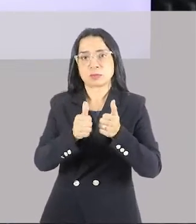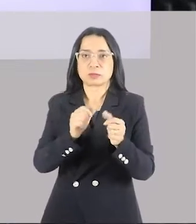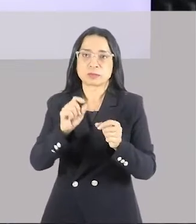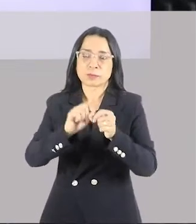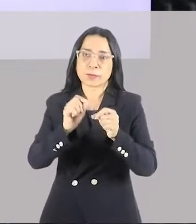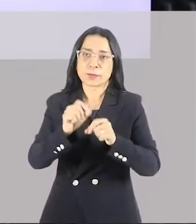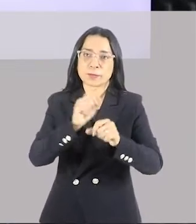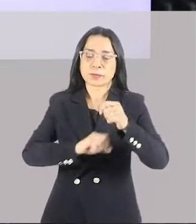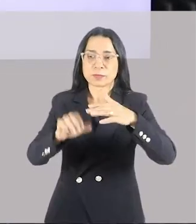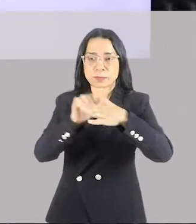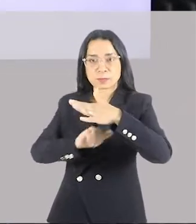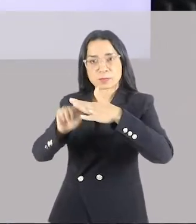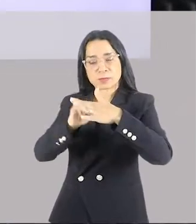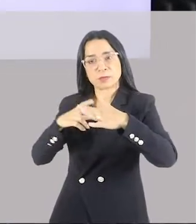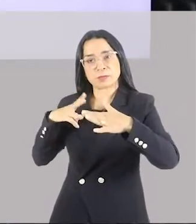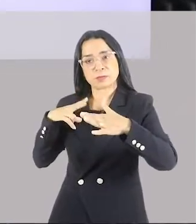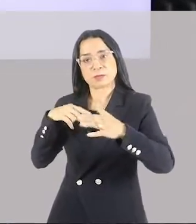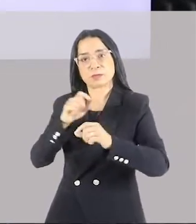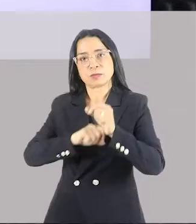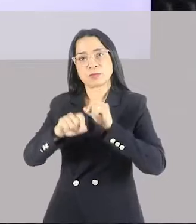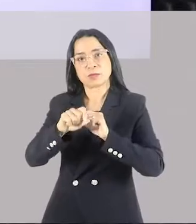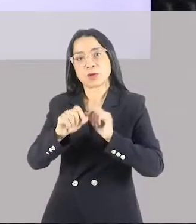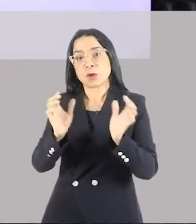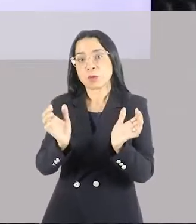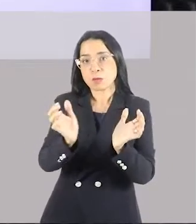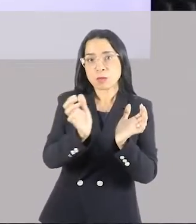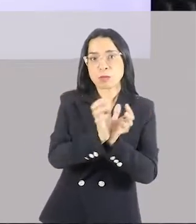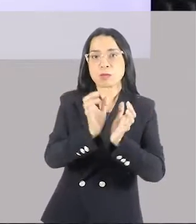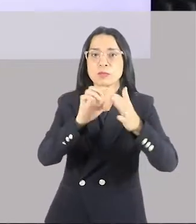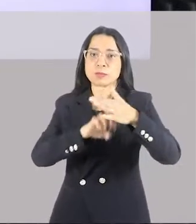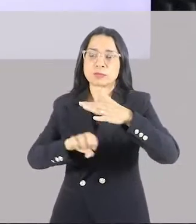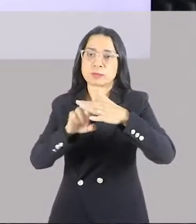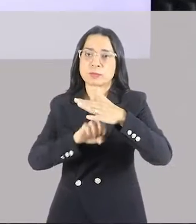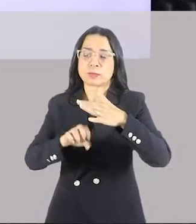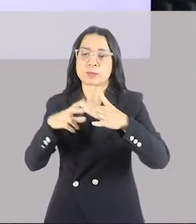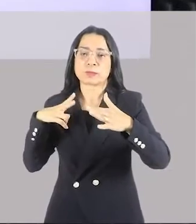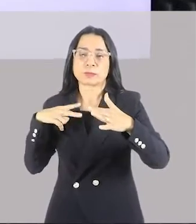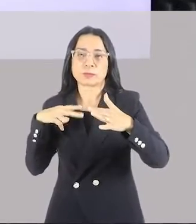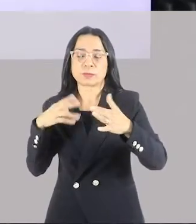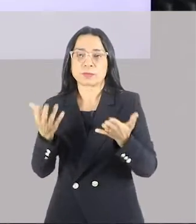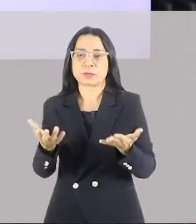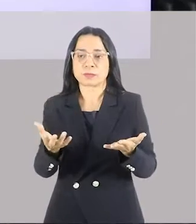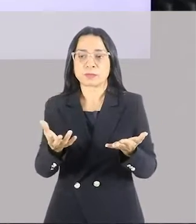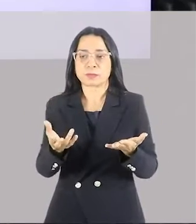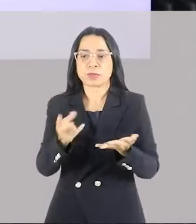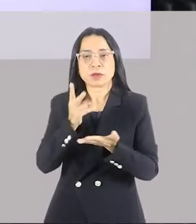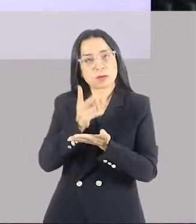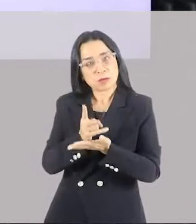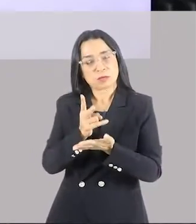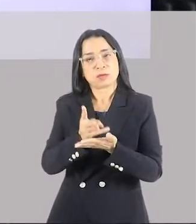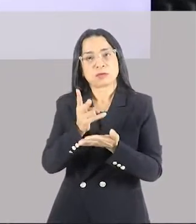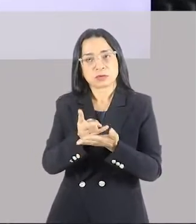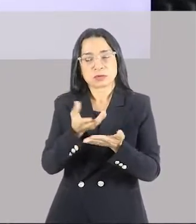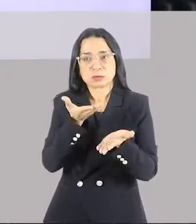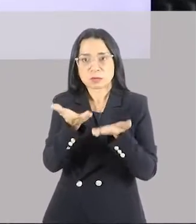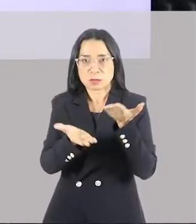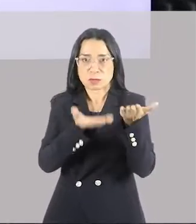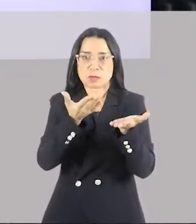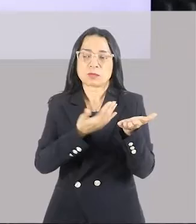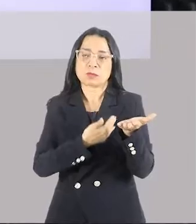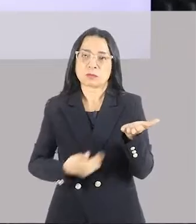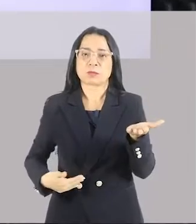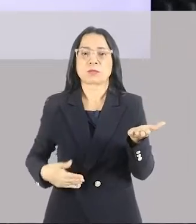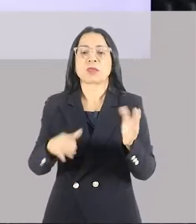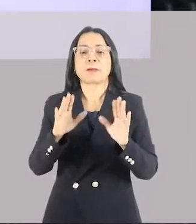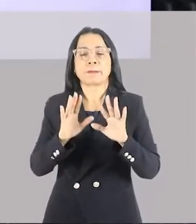por empresas privadas ou por um consórcio de empresas privadas. Continua sendo um serviço